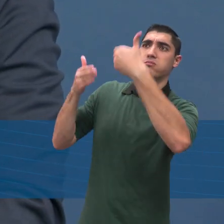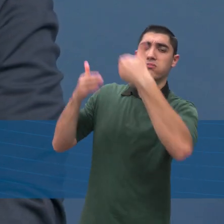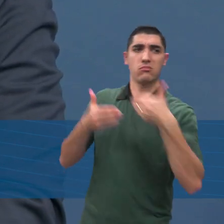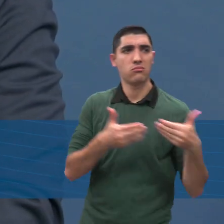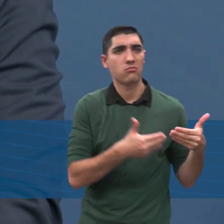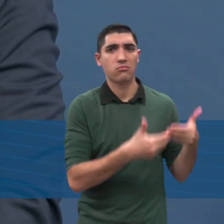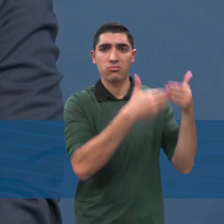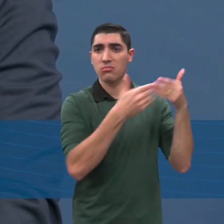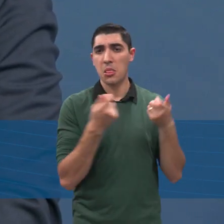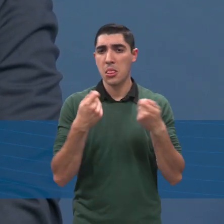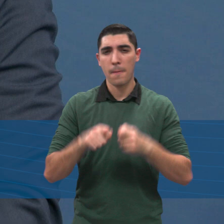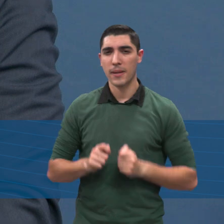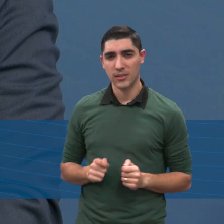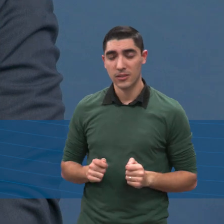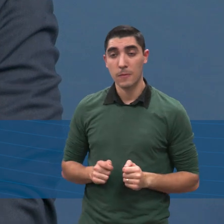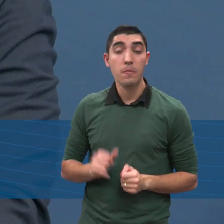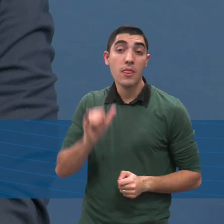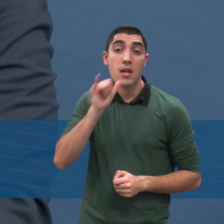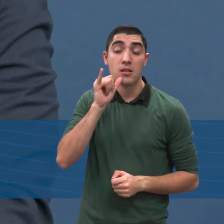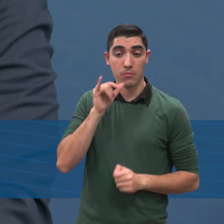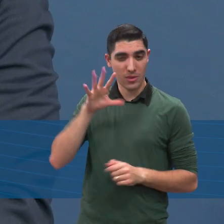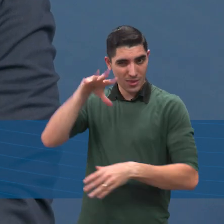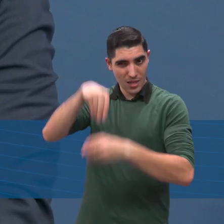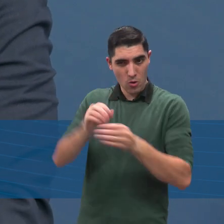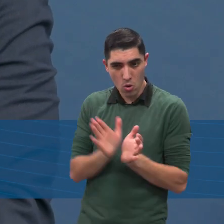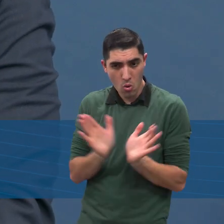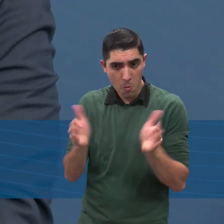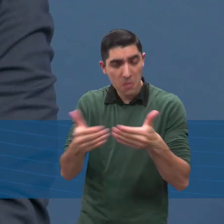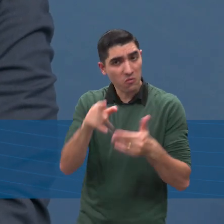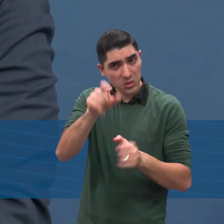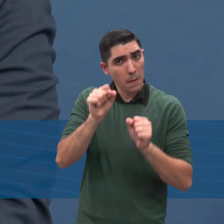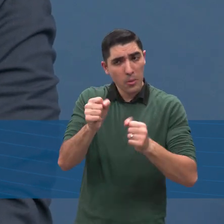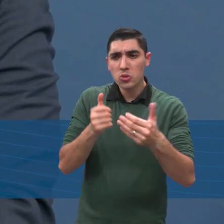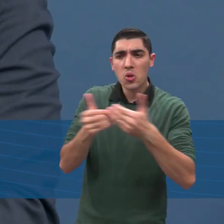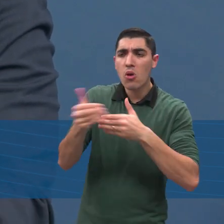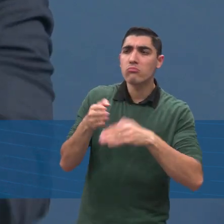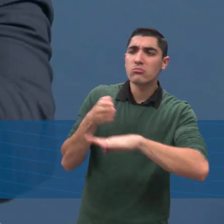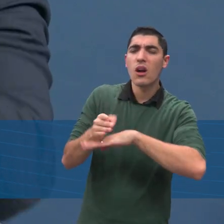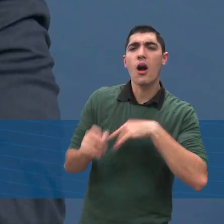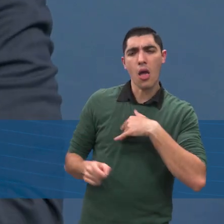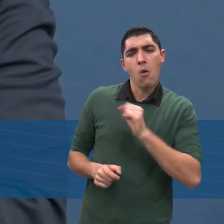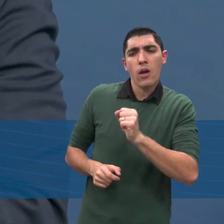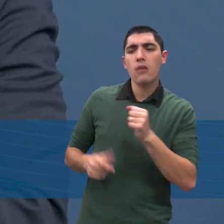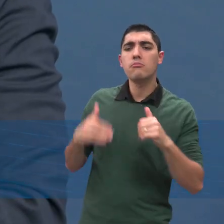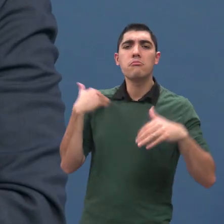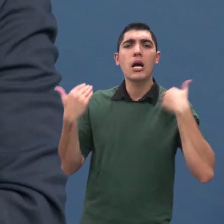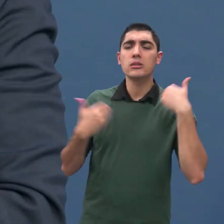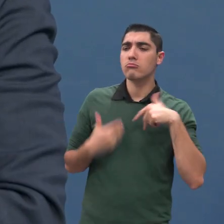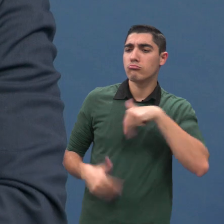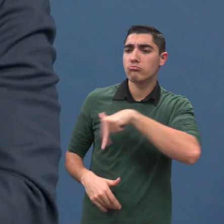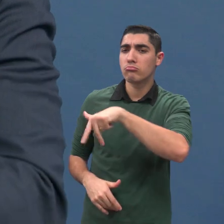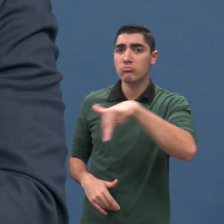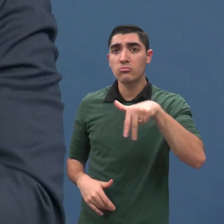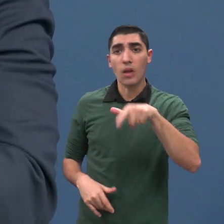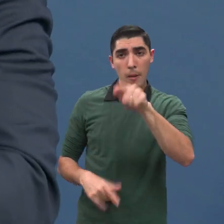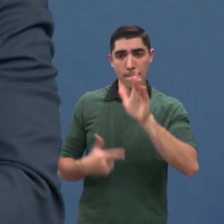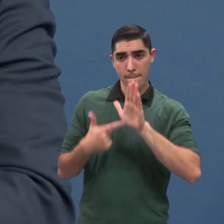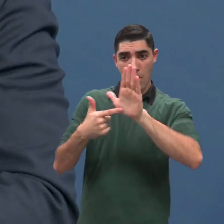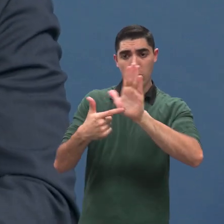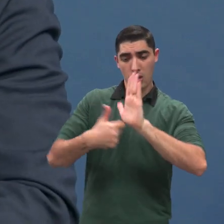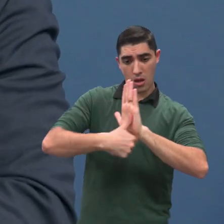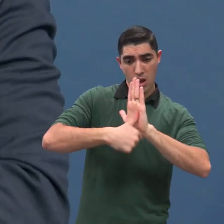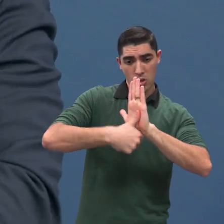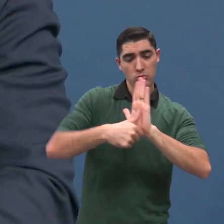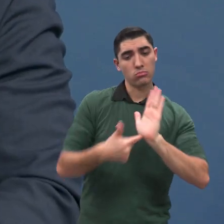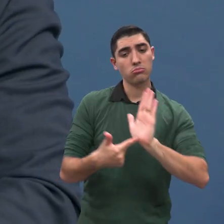muro de condomínio, todo mundo pode. Você pode entrar em qualquer condomínio. Você chega lá e fala, eu quero dar uma volta aqui dentro. Você mostra o seu